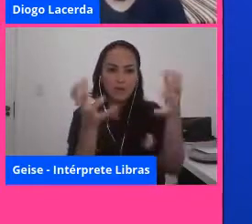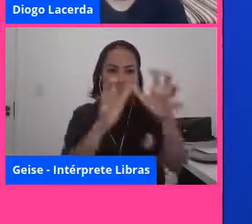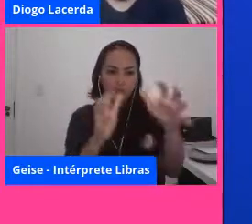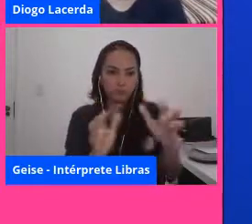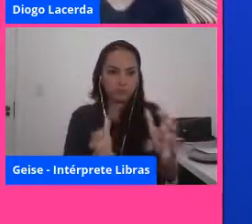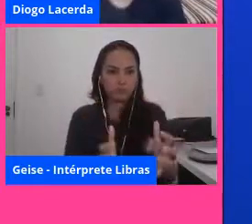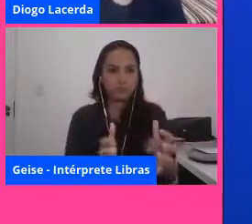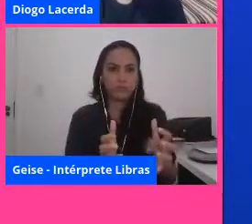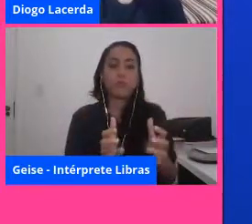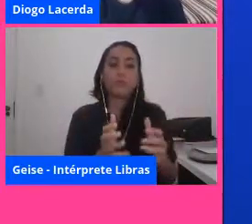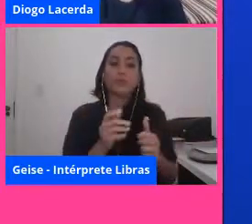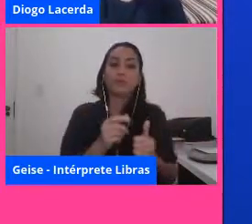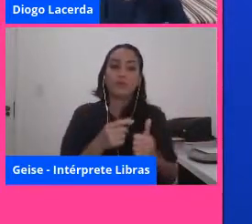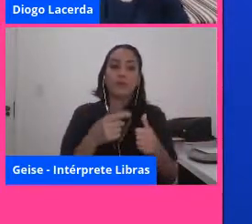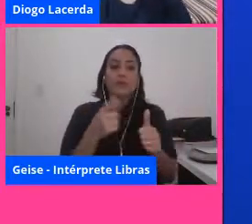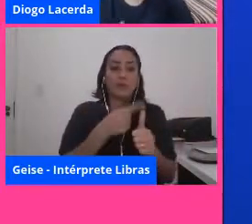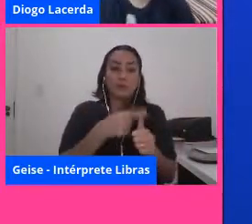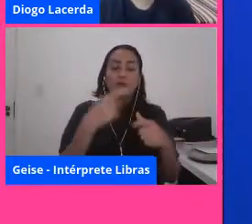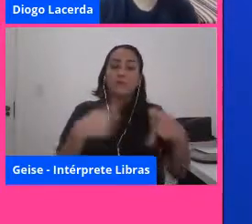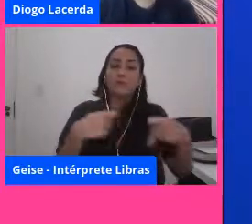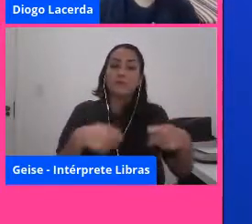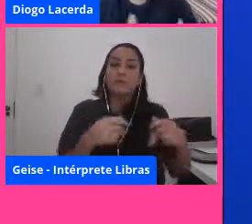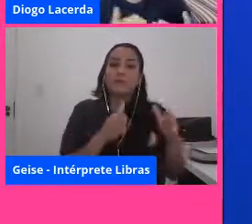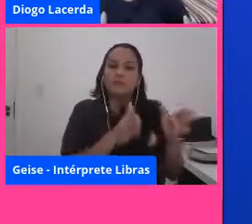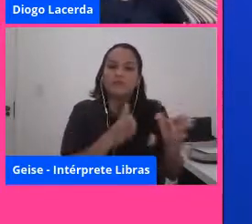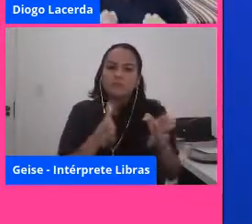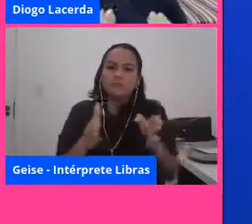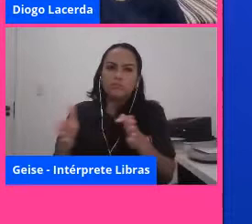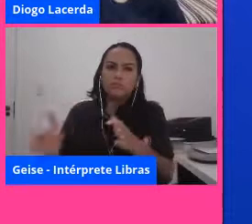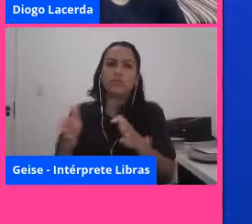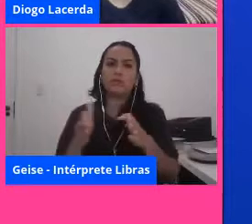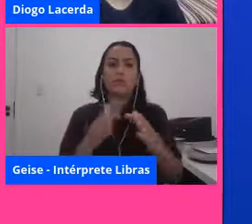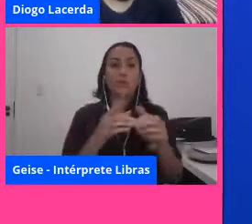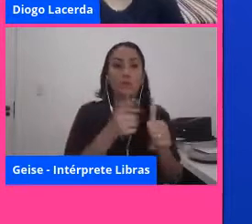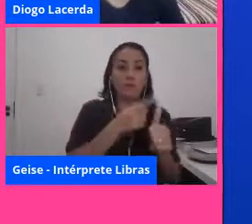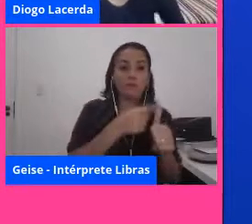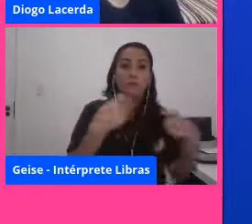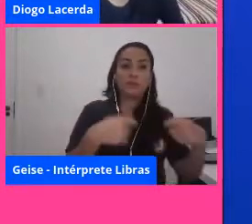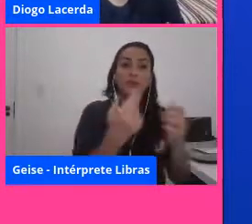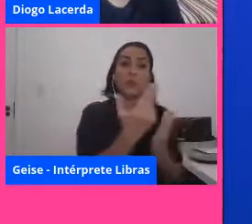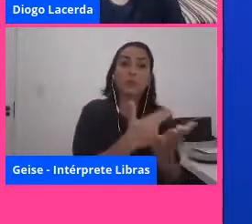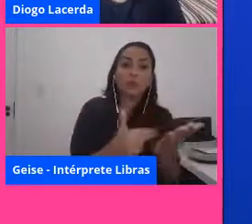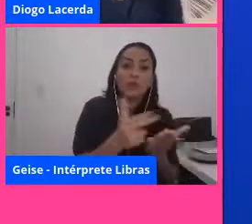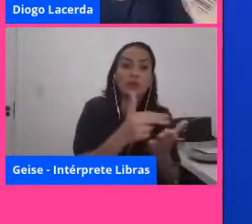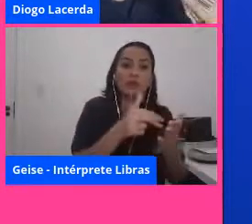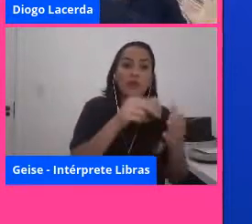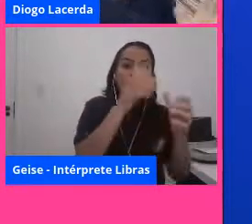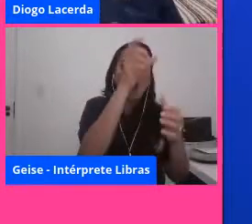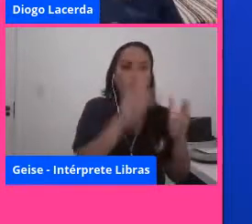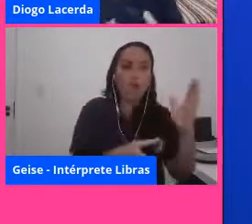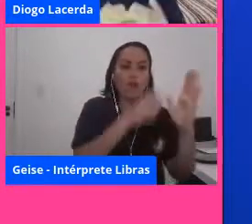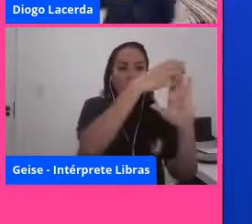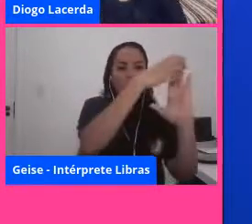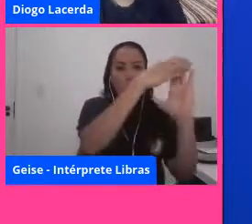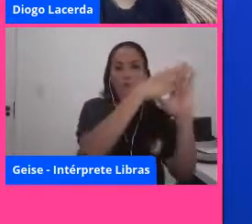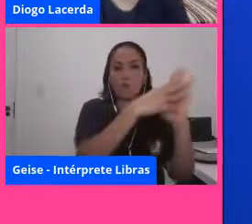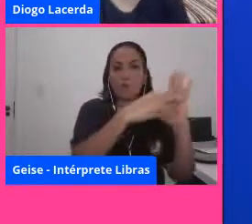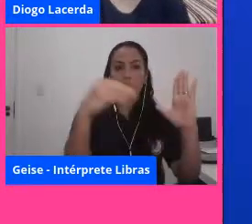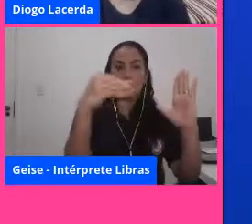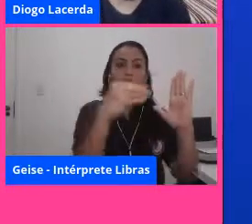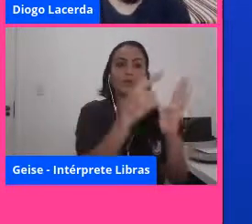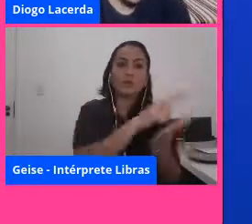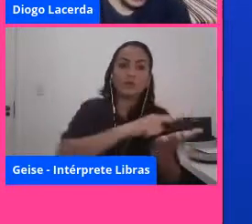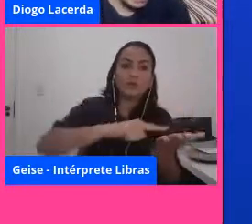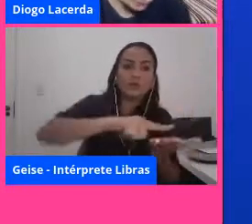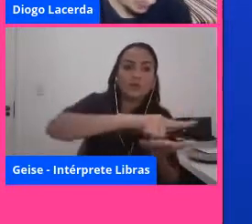peça final. Então, primeiro, a gente vai ter um modelo geométrico 3D que é feito no AutoCAD ou nesse software